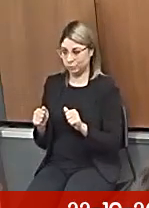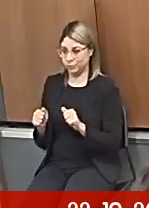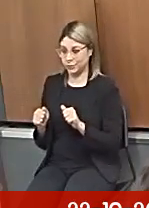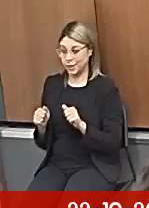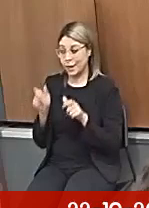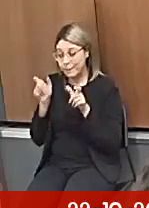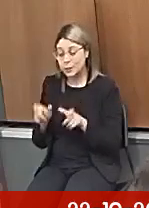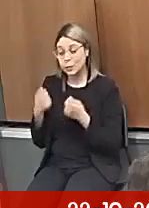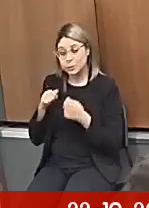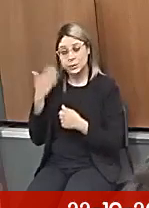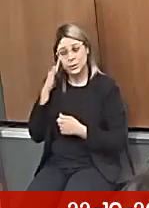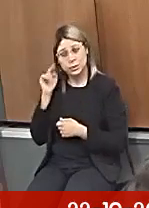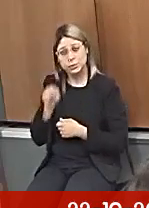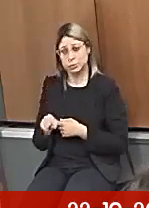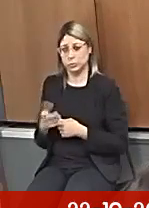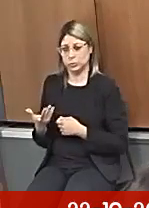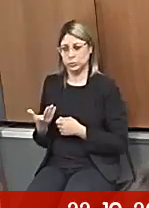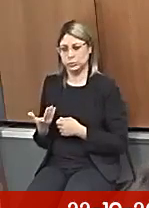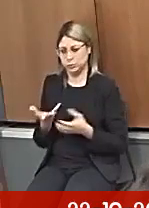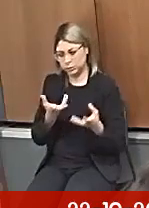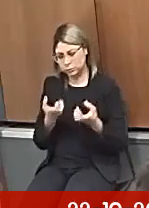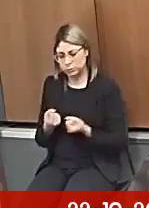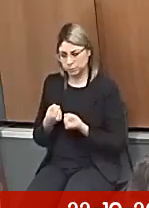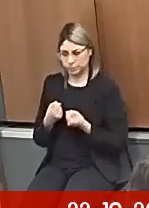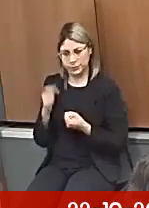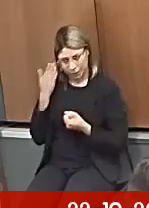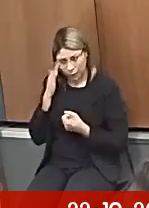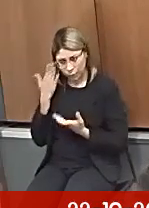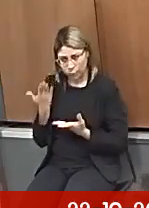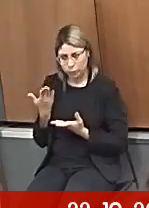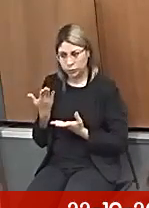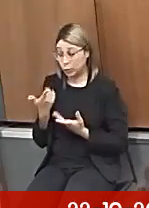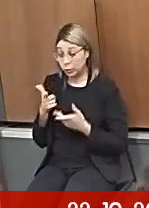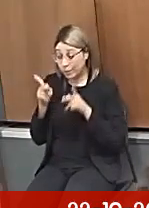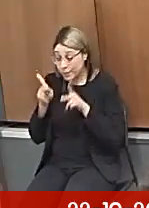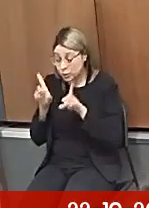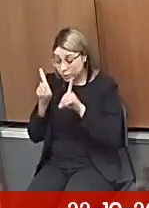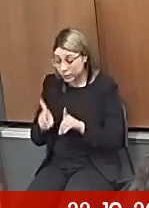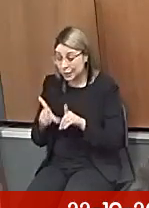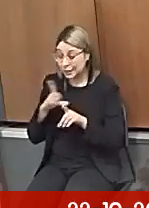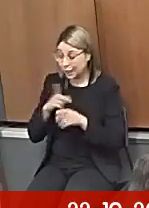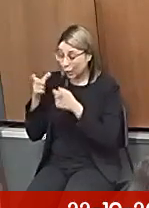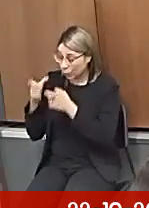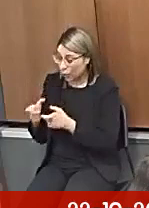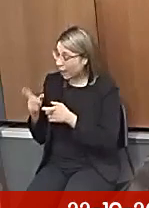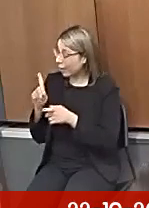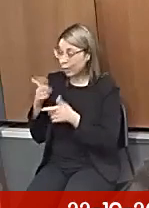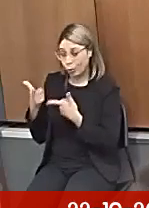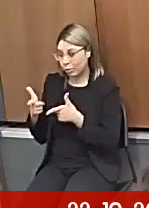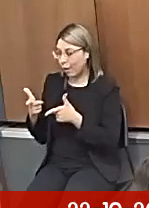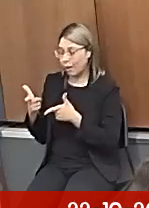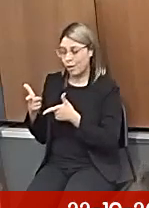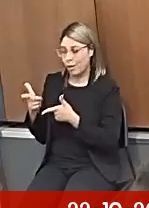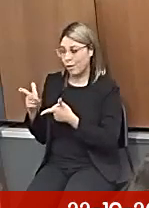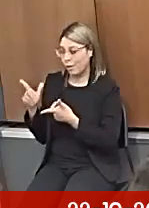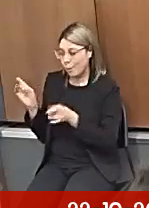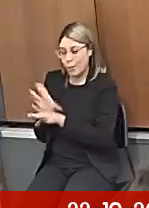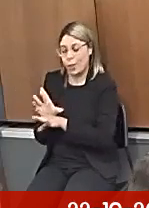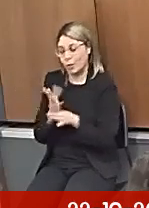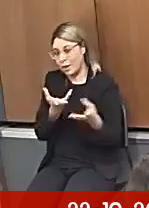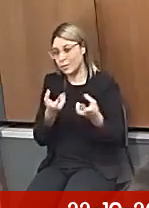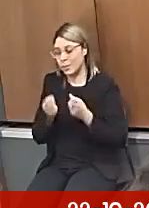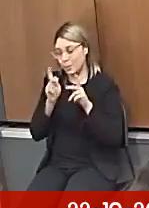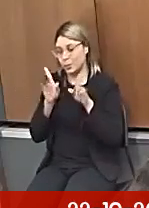que as pessoas têm que entender e têm que receber, entendeu? Não existe pessoa com deficiência, existe lugar que não está preparado para receber a pessoa que tem